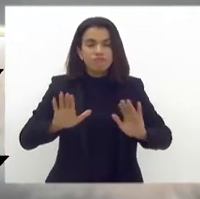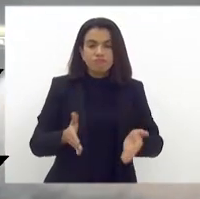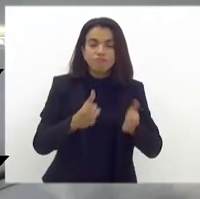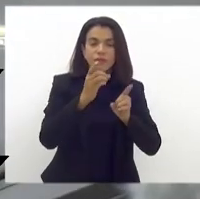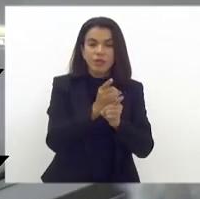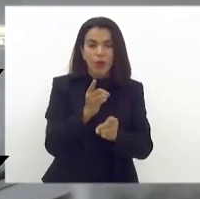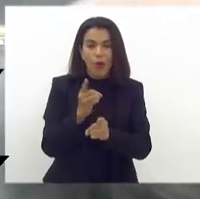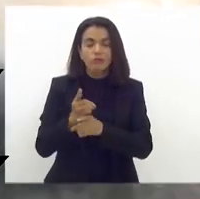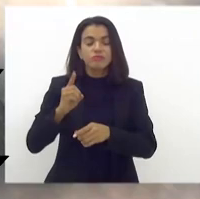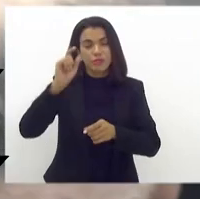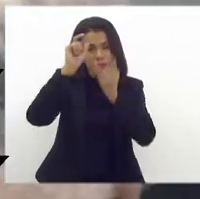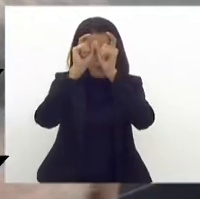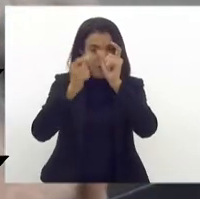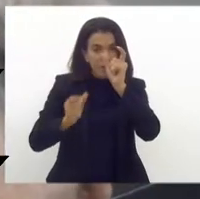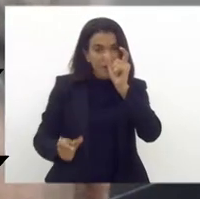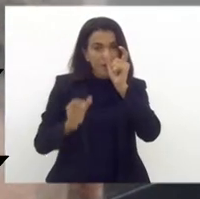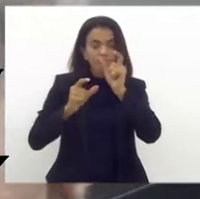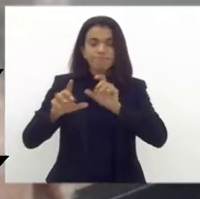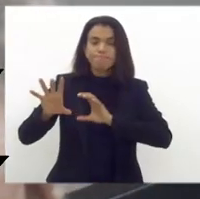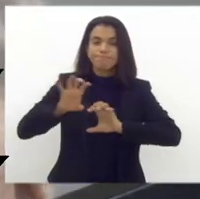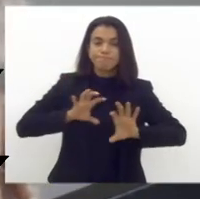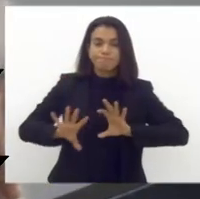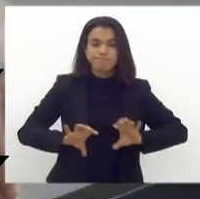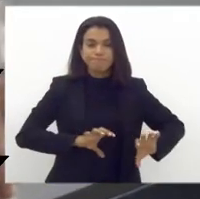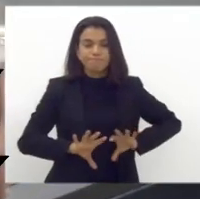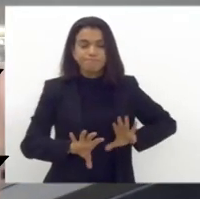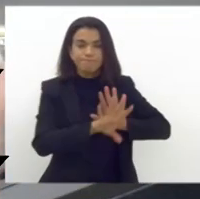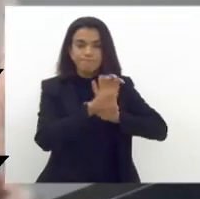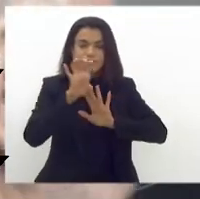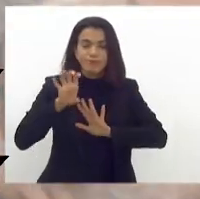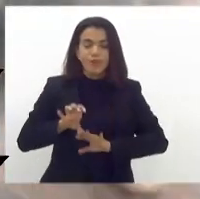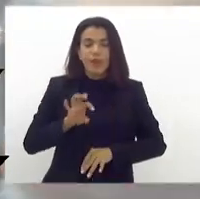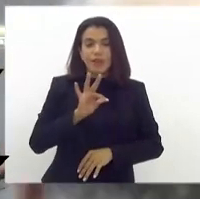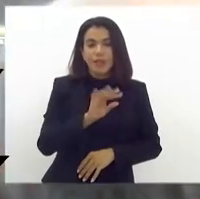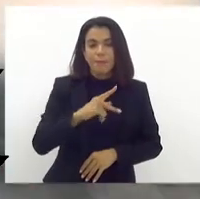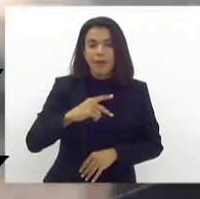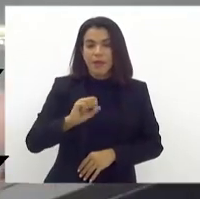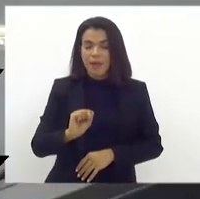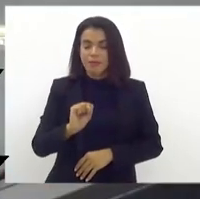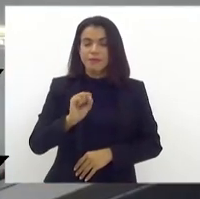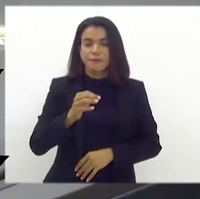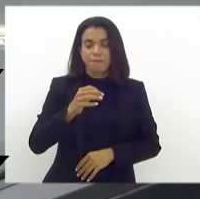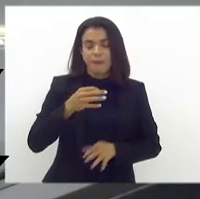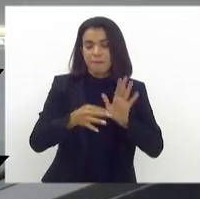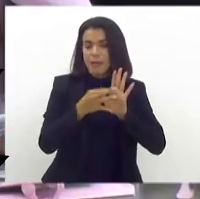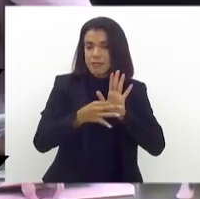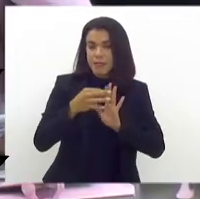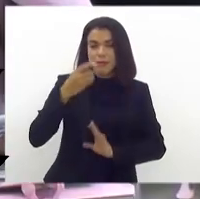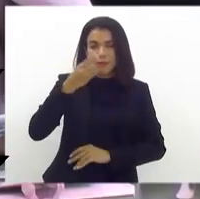diagnóstico e tratamento do transtorno de processamento sensorial, TPS, no âmbito do Estado do Rio de Janeiro, para aparecer deputado Fred Pacheco.